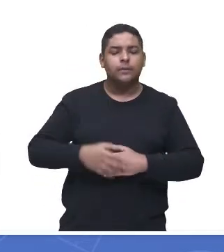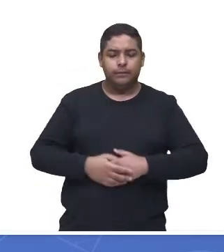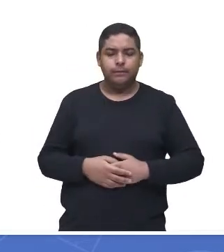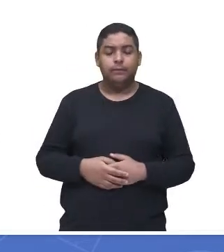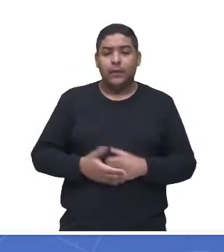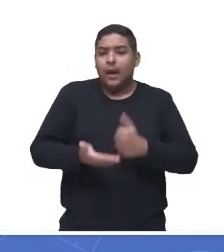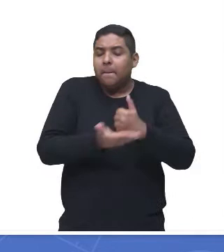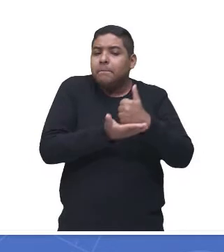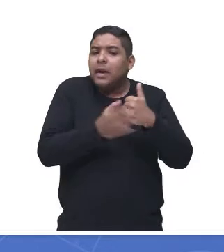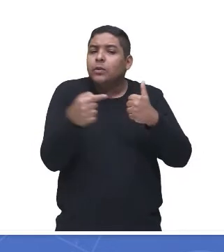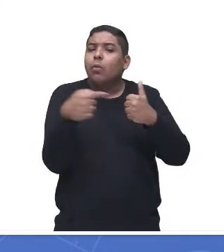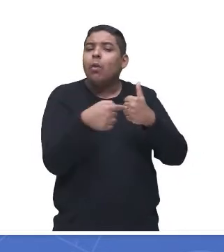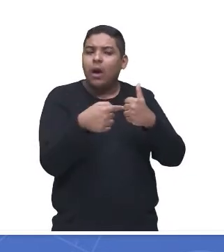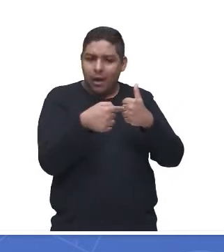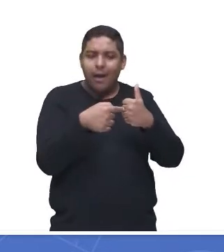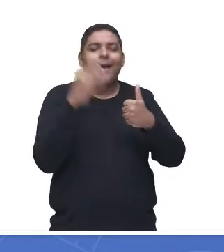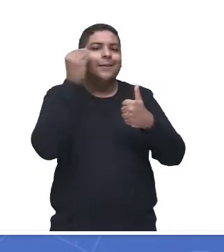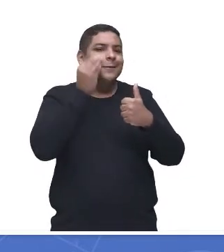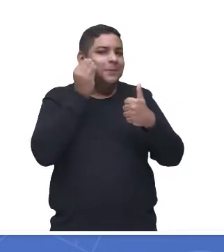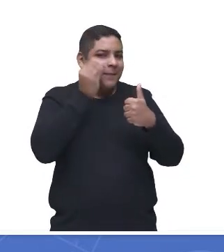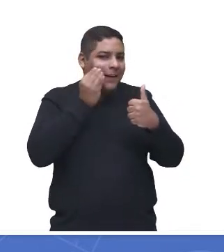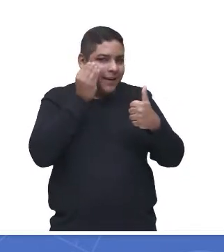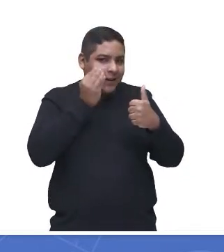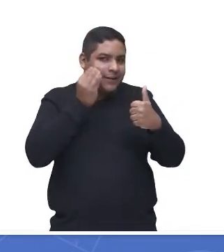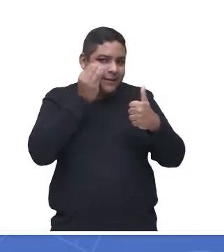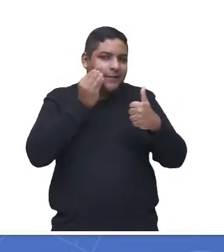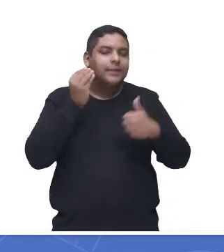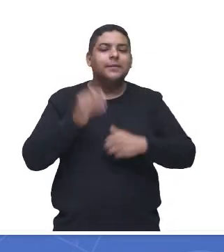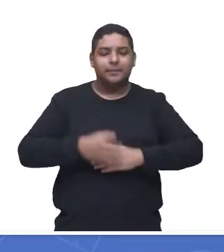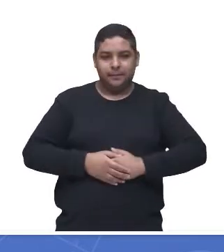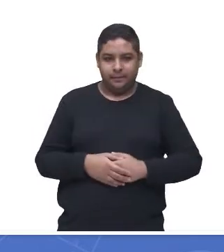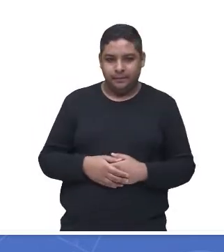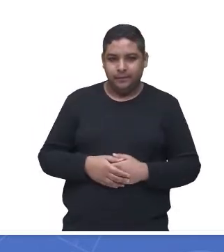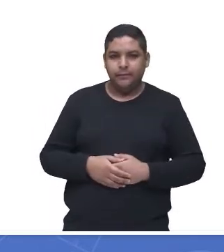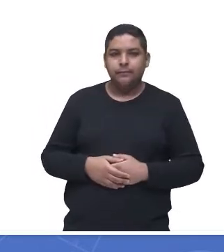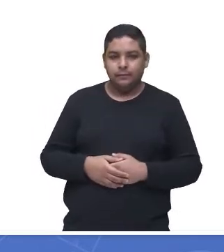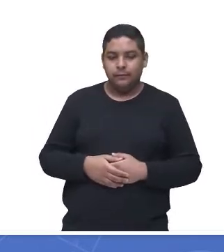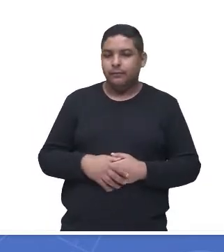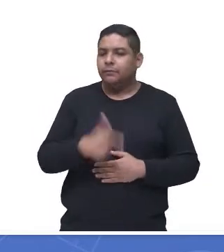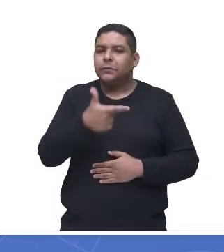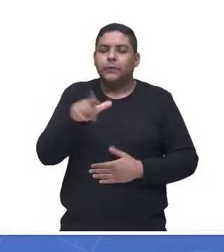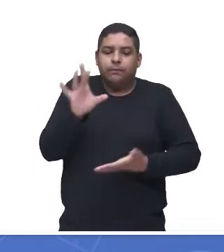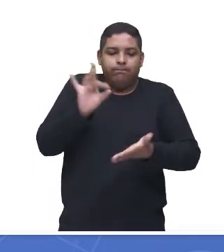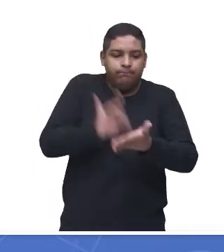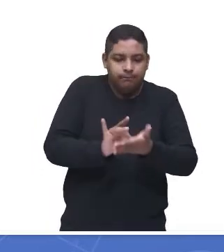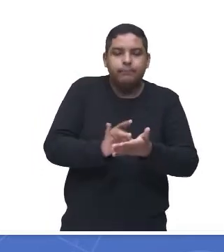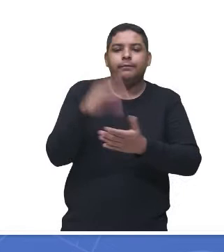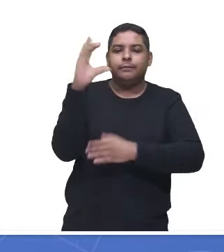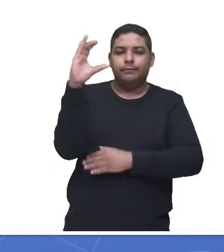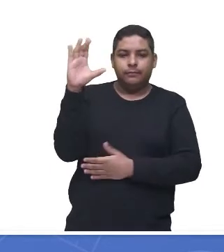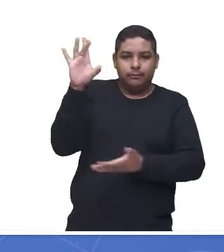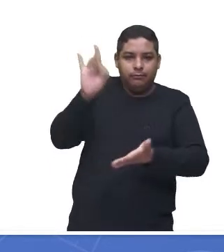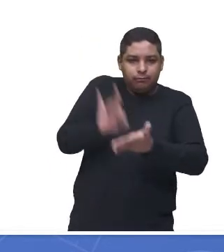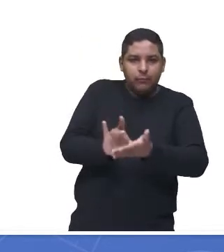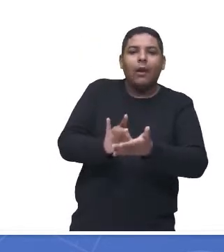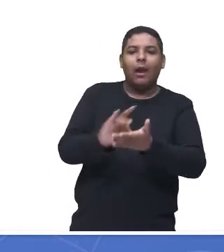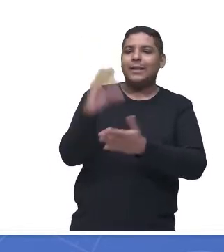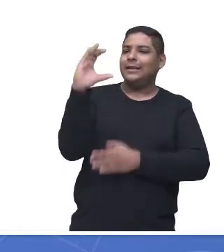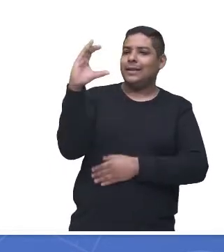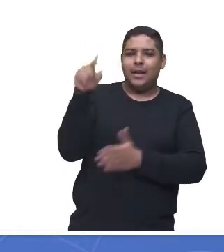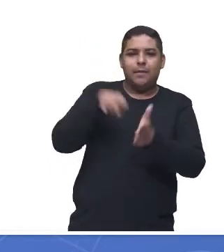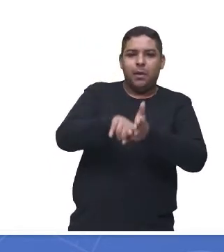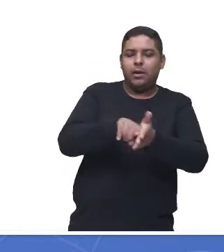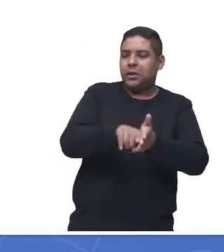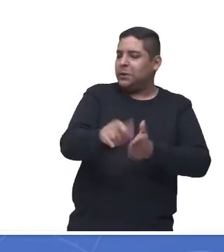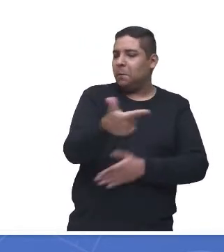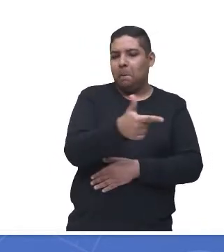numa experiência, por isso que é empírico, sem a necessidade de uma comprovação científica. Então, você não